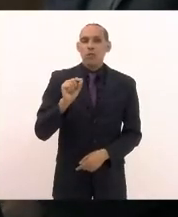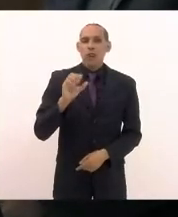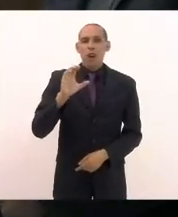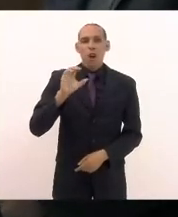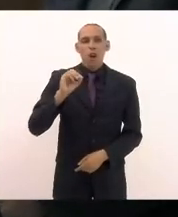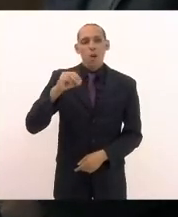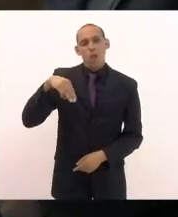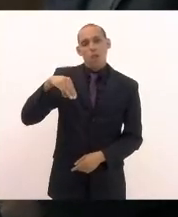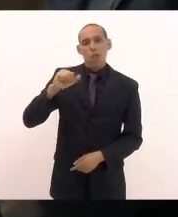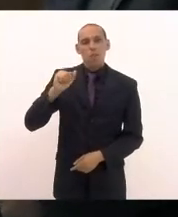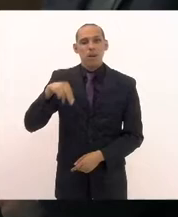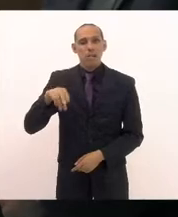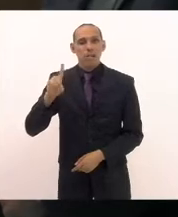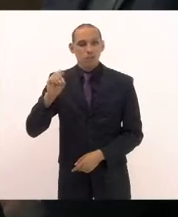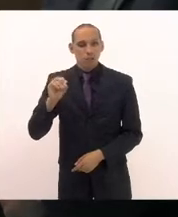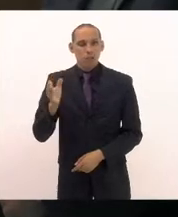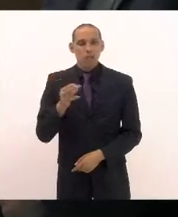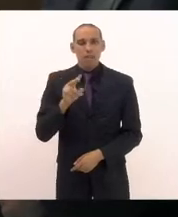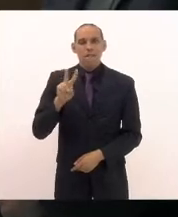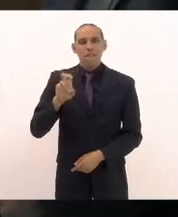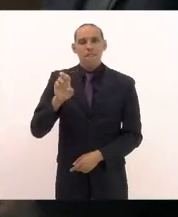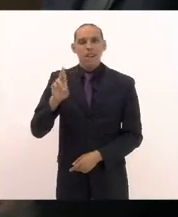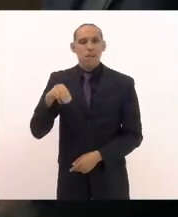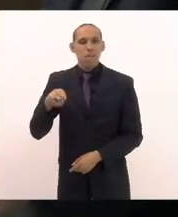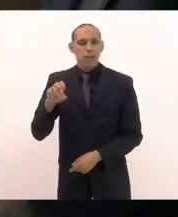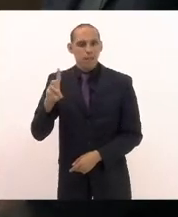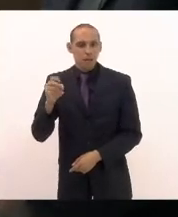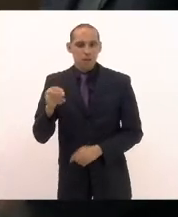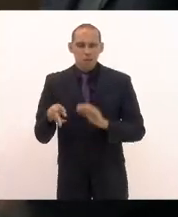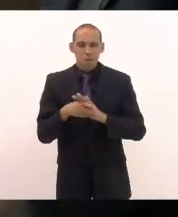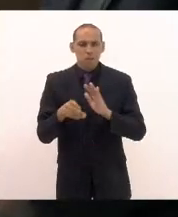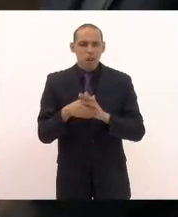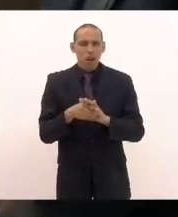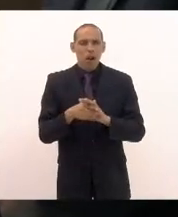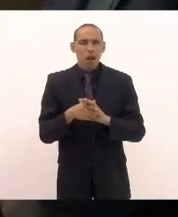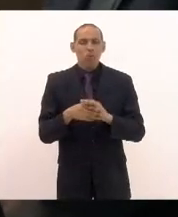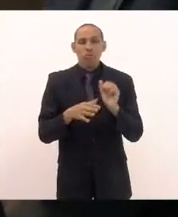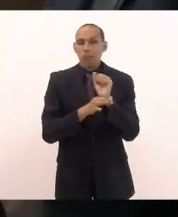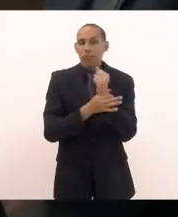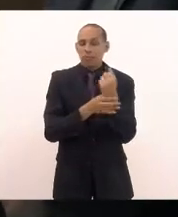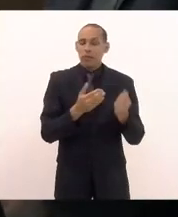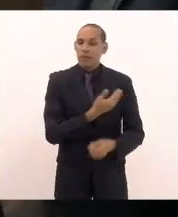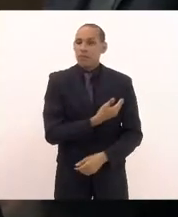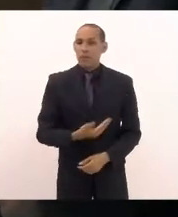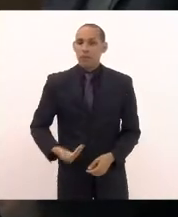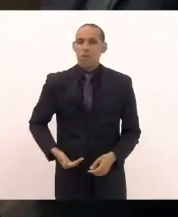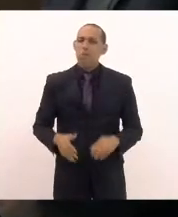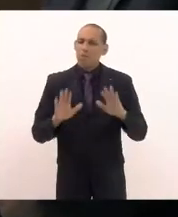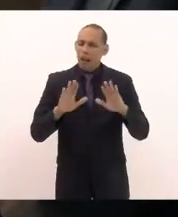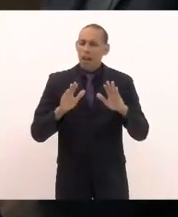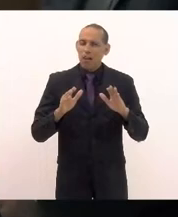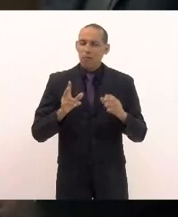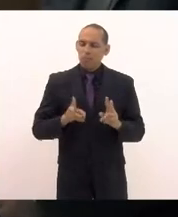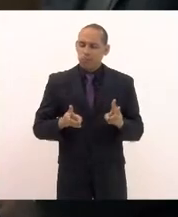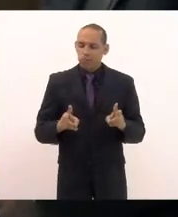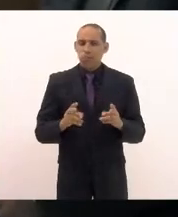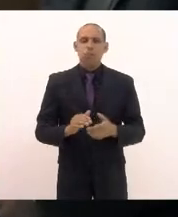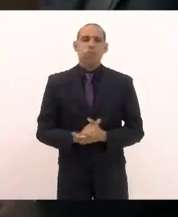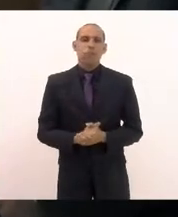Comando Vermelho. Este é o legado na área de segurança pública. Mas vamos avançar,